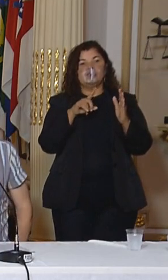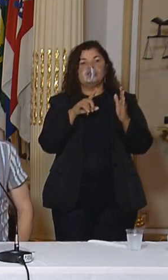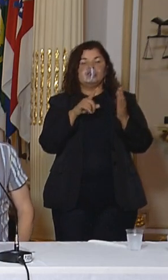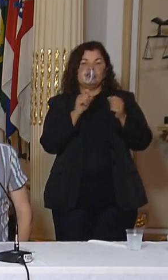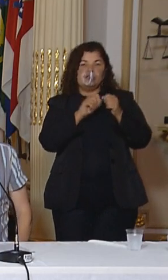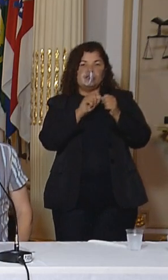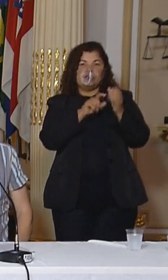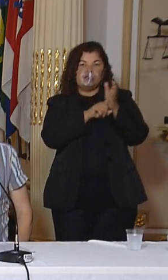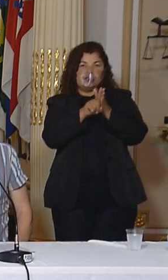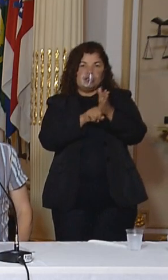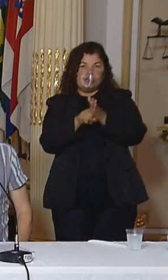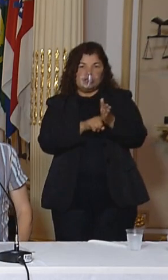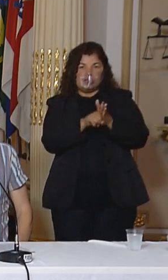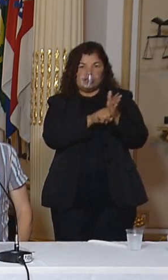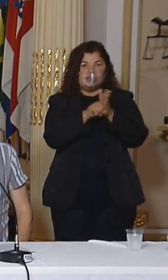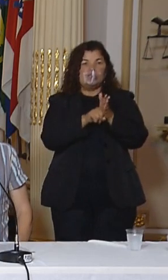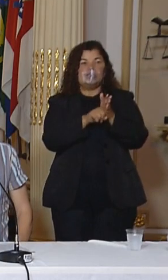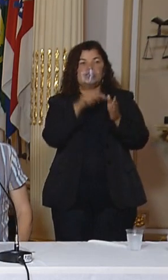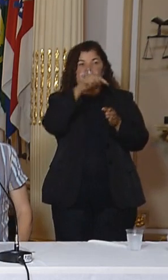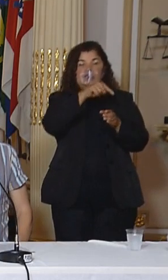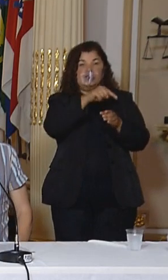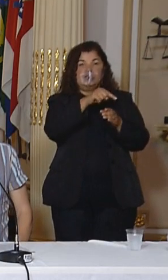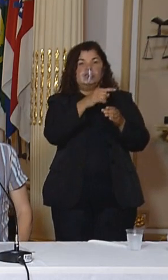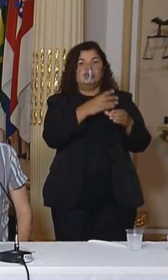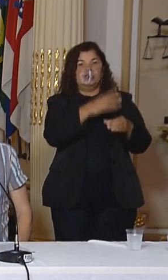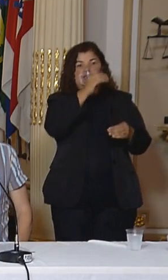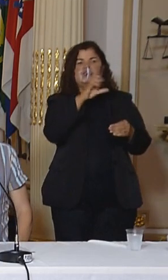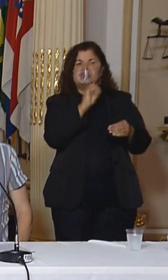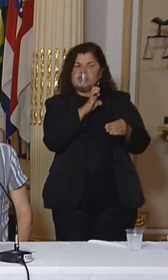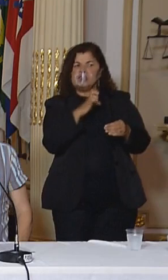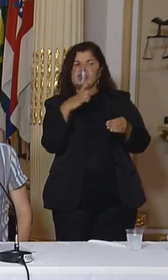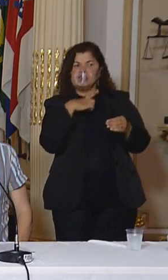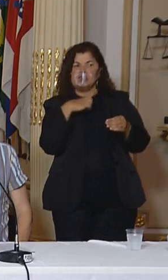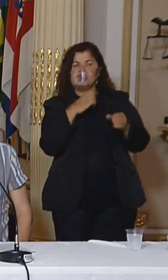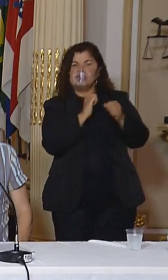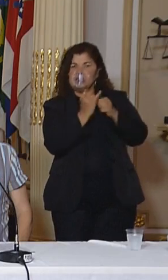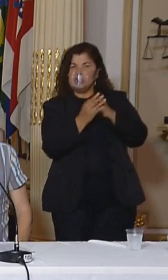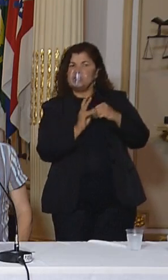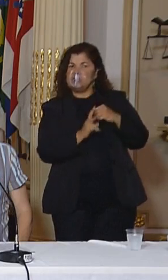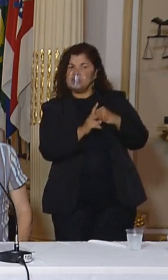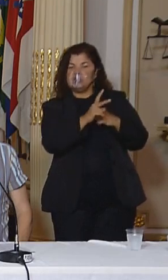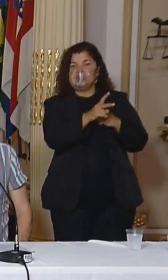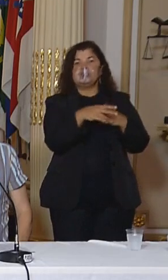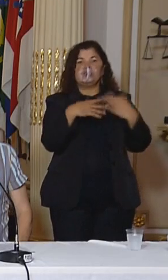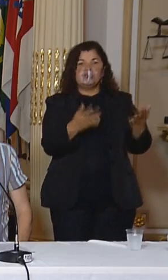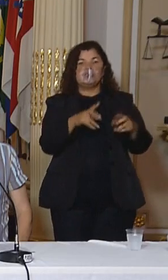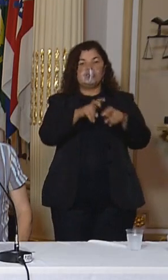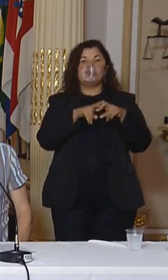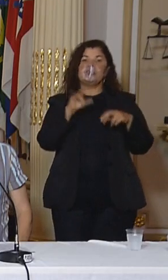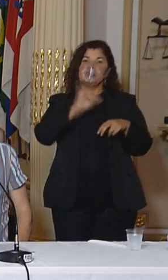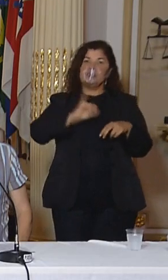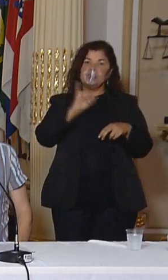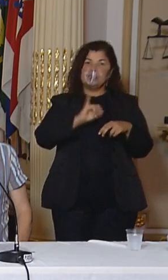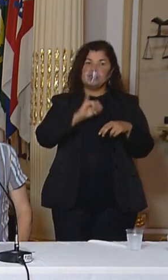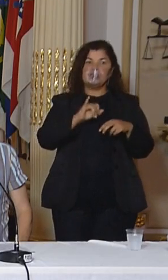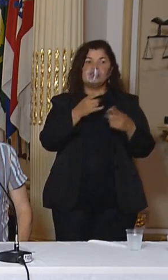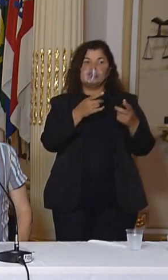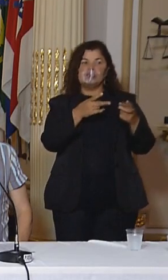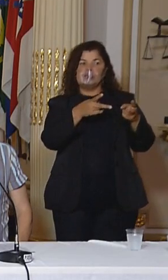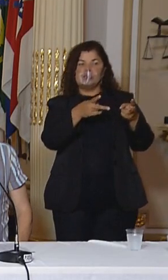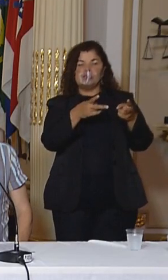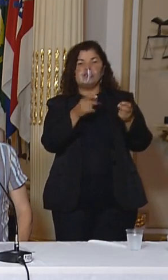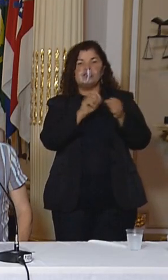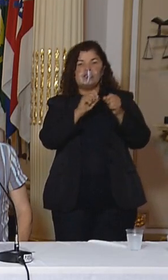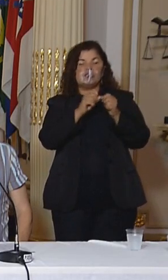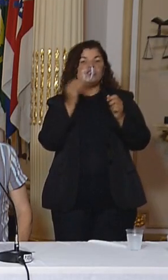sorológico e um estudo de prevalência lá na ilha. E isso foi importante, que a gente ajudou nesse processo de detecção. A gente está fazendo uma